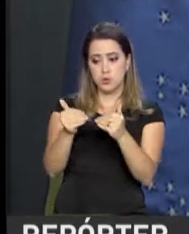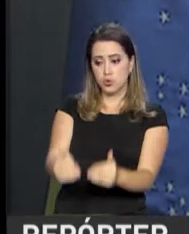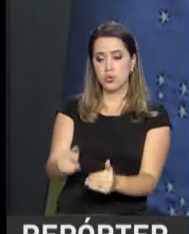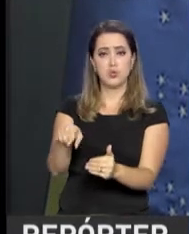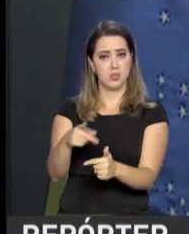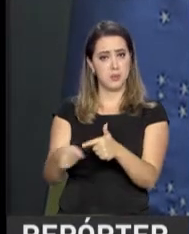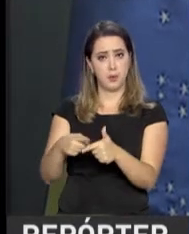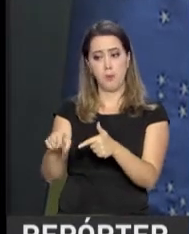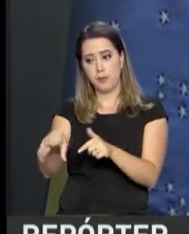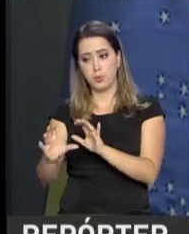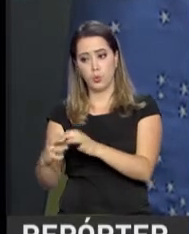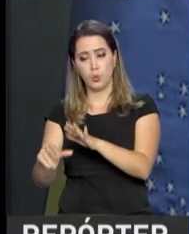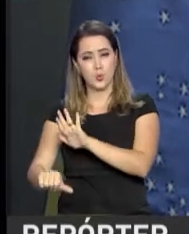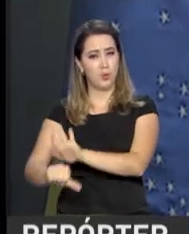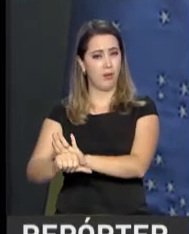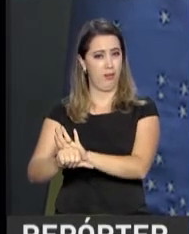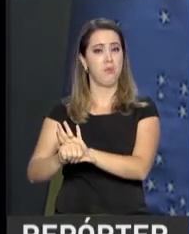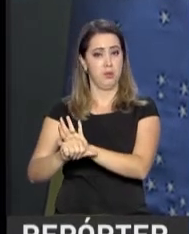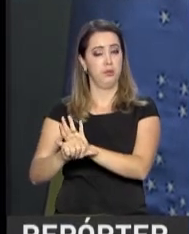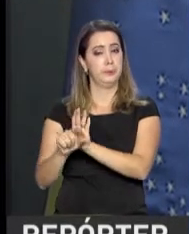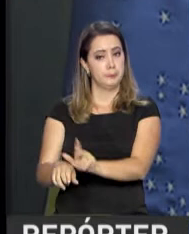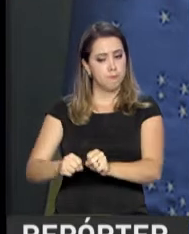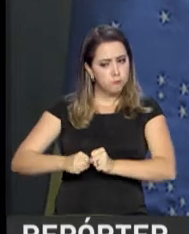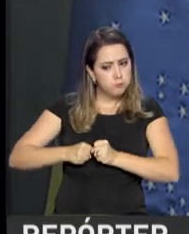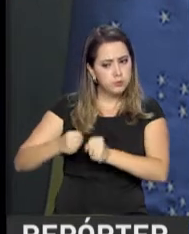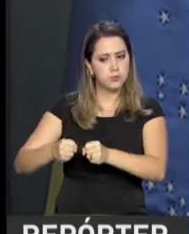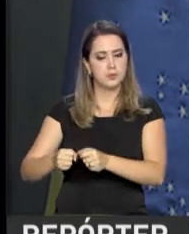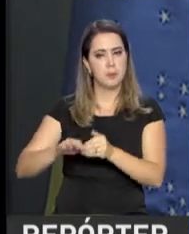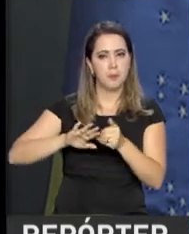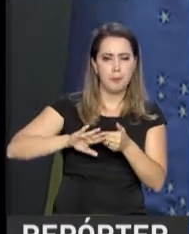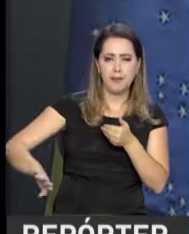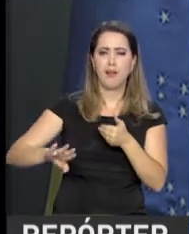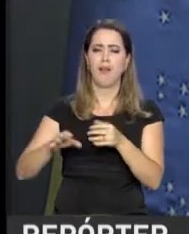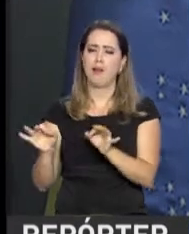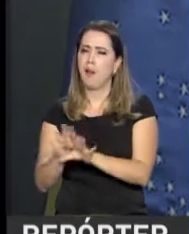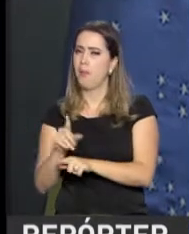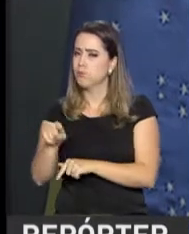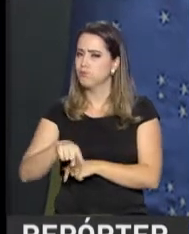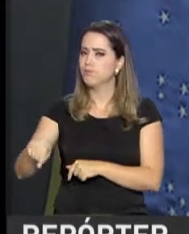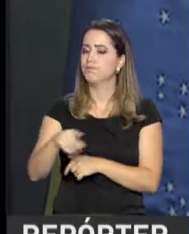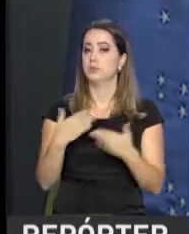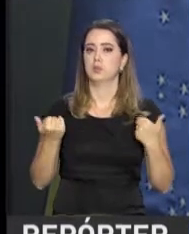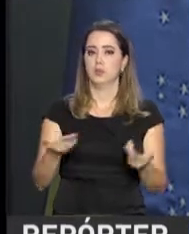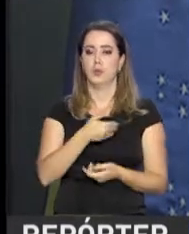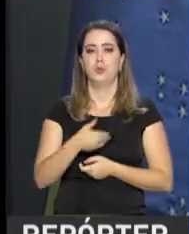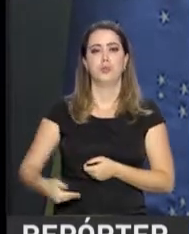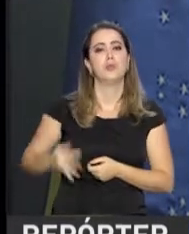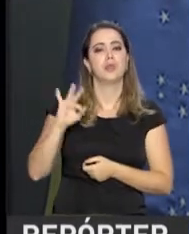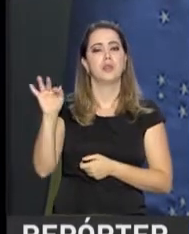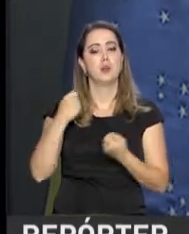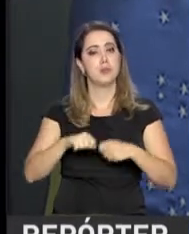com a energia que é necessário não seria possível a união continuará coordenando